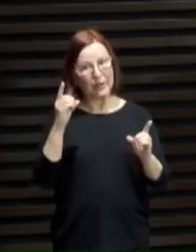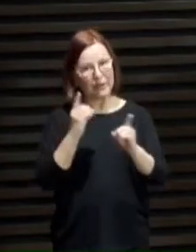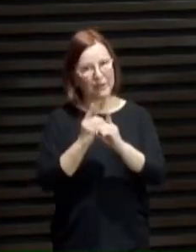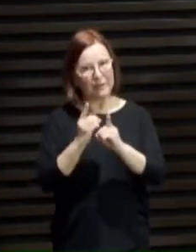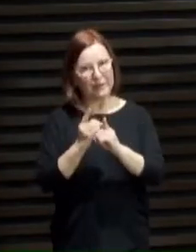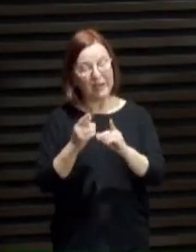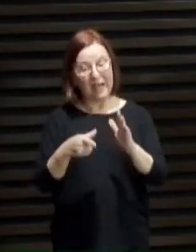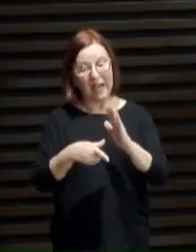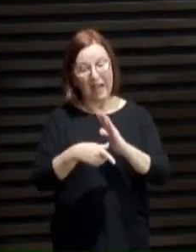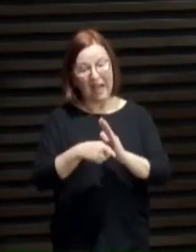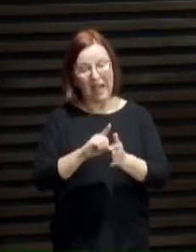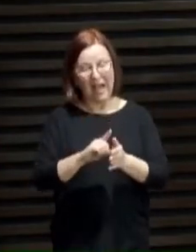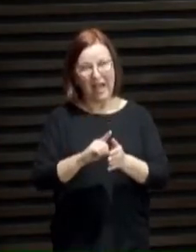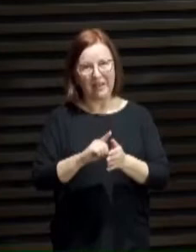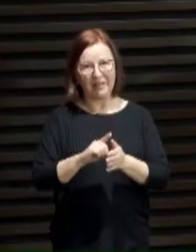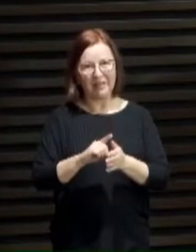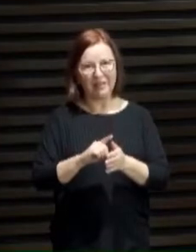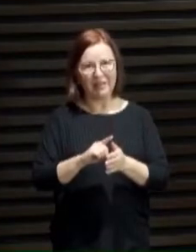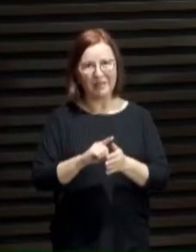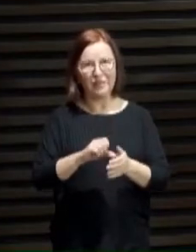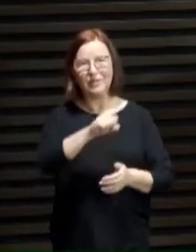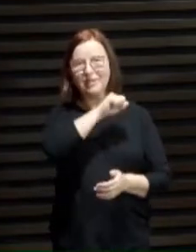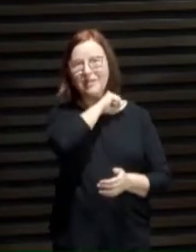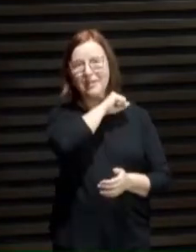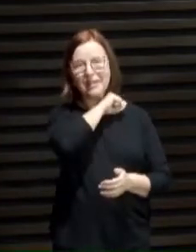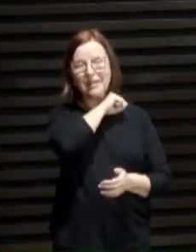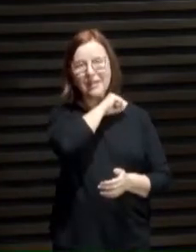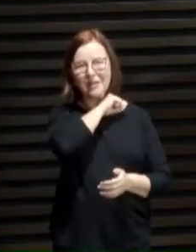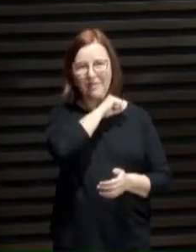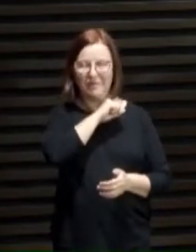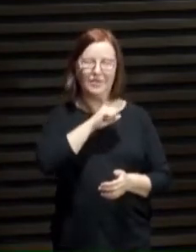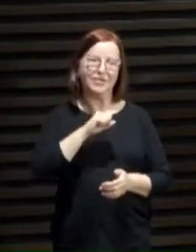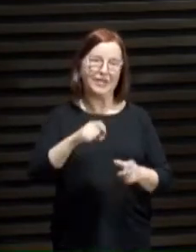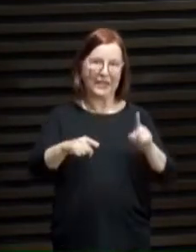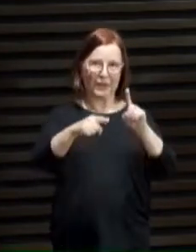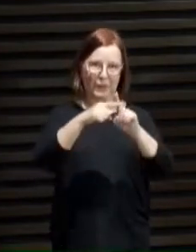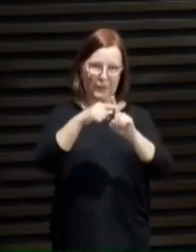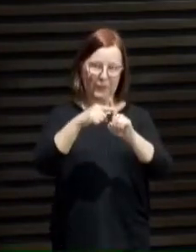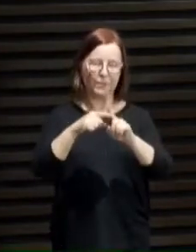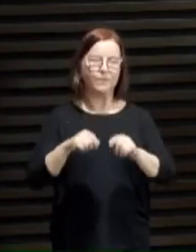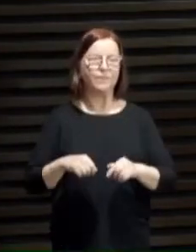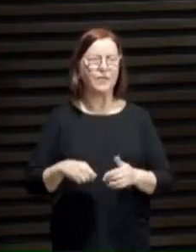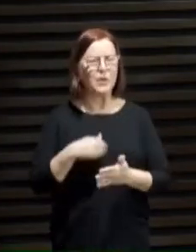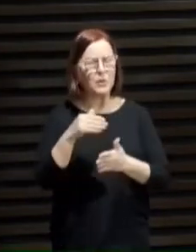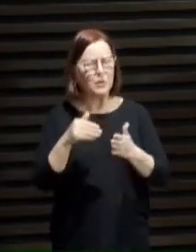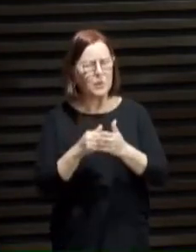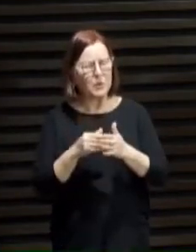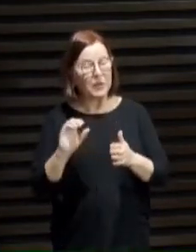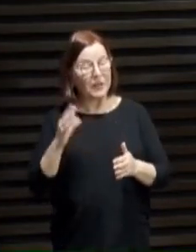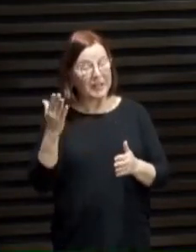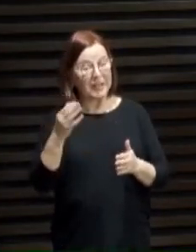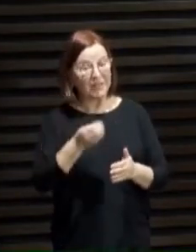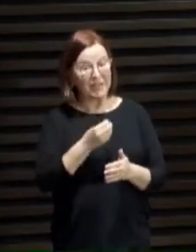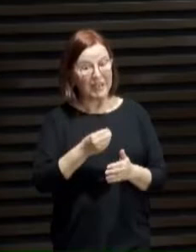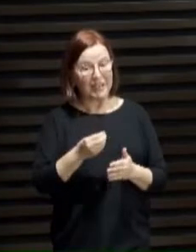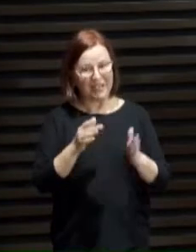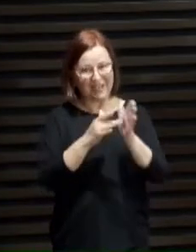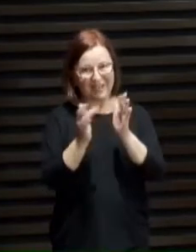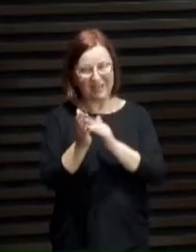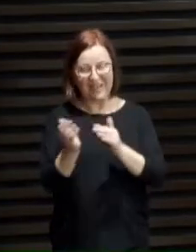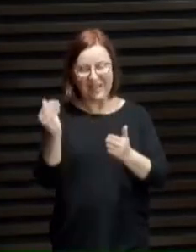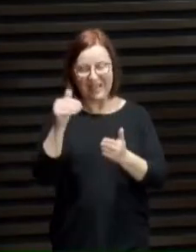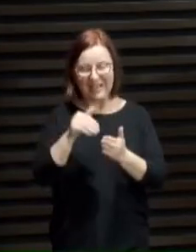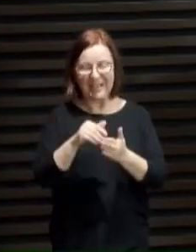toda a sua paixão, todo o seu sofrimento, tudo aquilo que acontece na vida de Jesus até a sua morte na